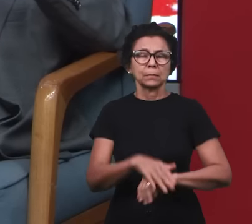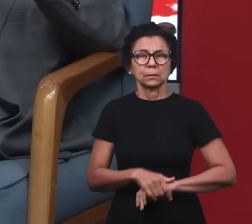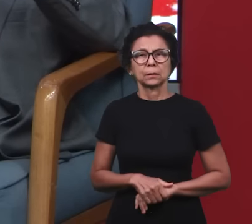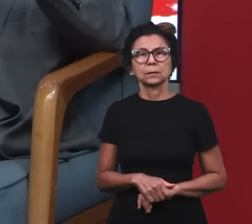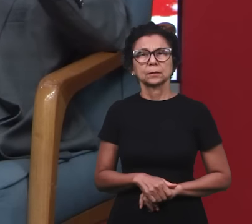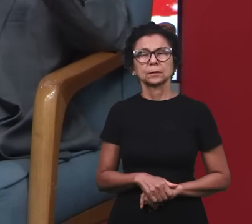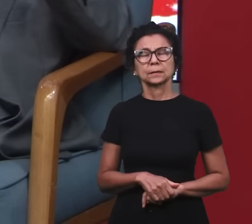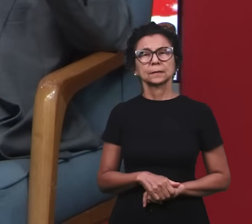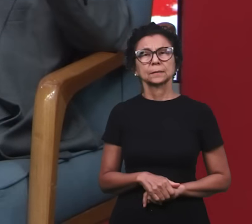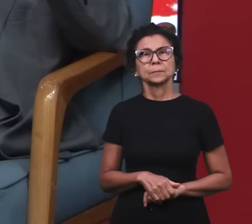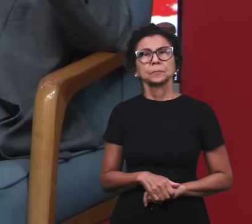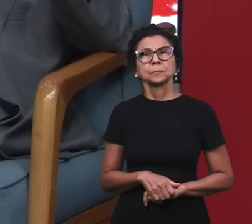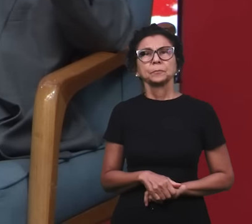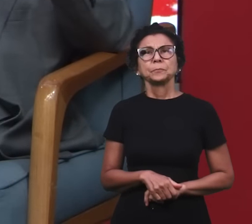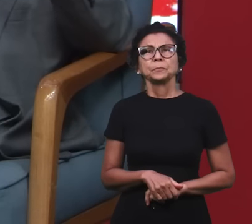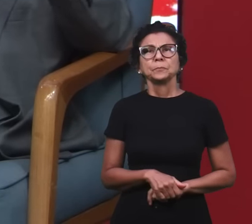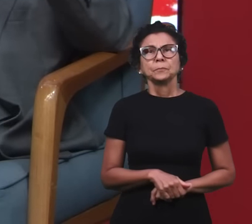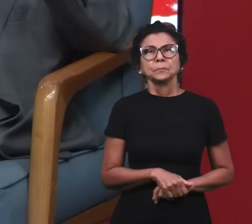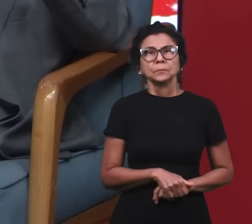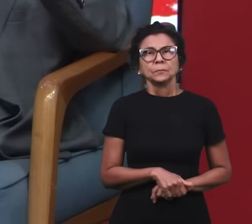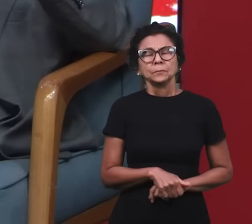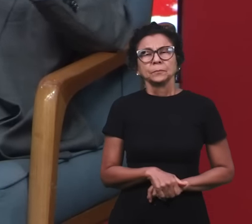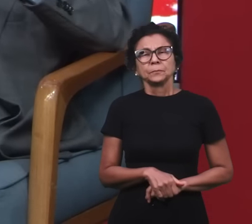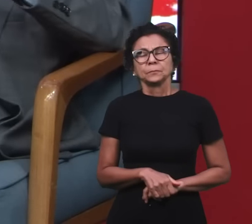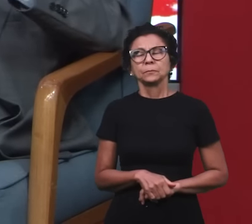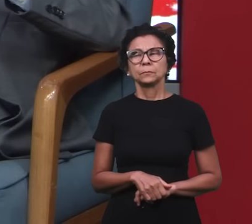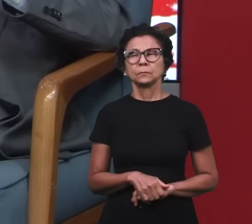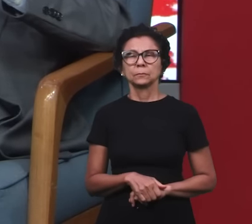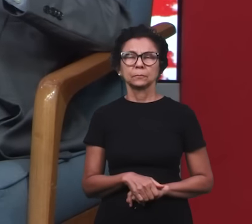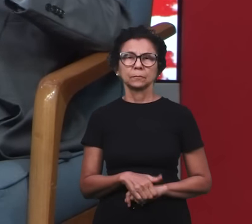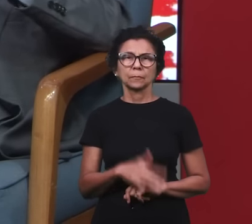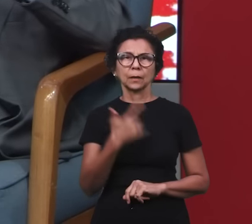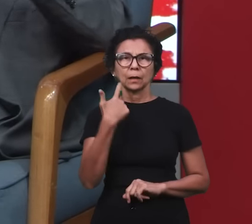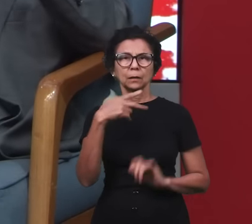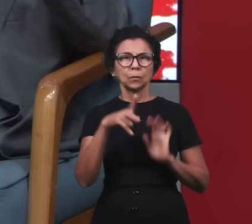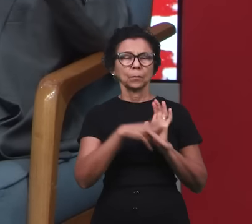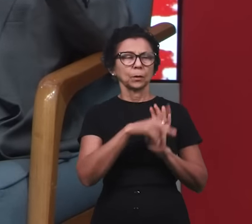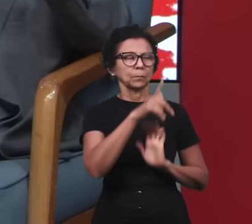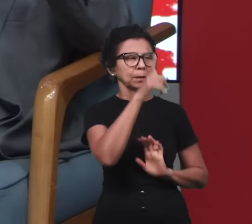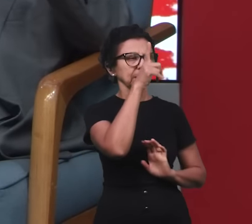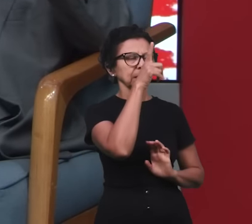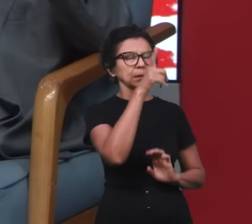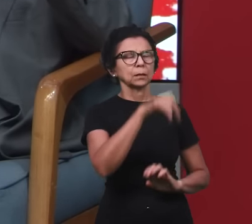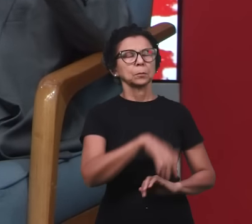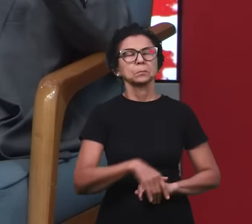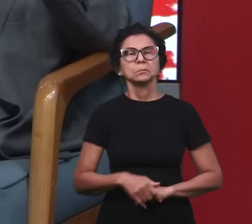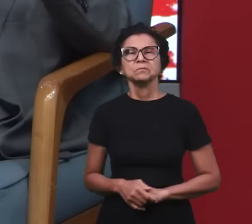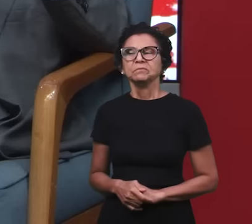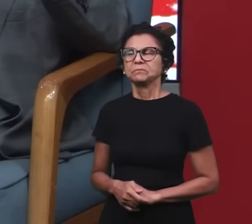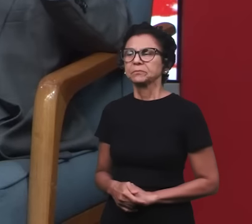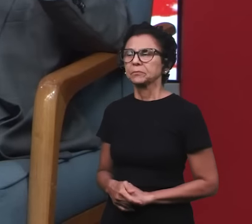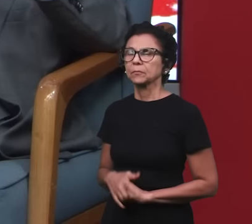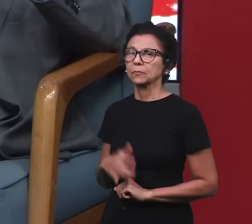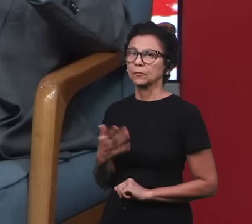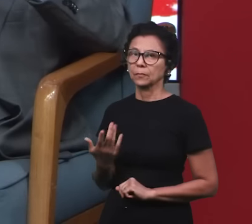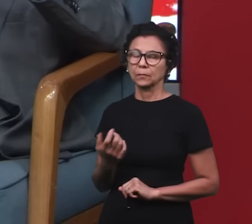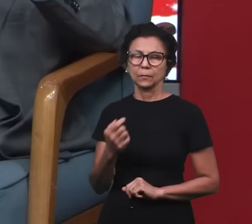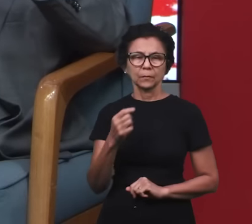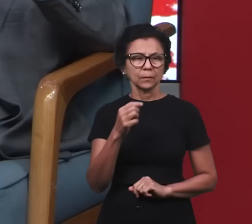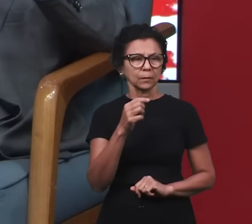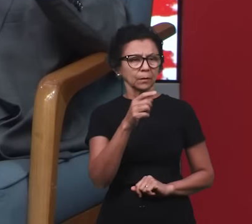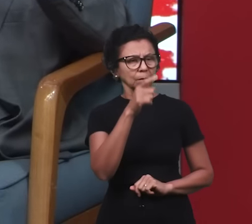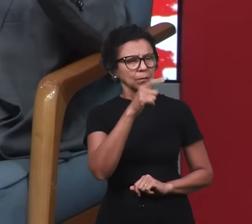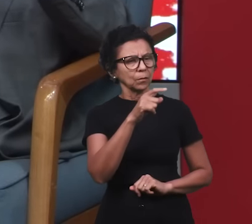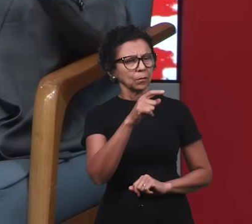suei Petros, kai epitauten Petra. Então diz assim, você é Pedro, porém